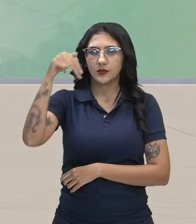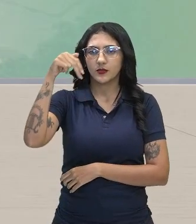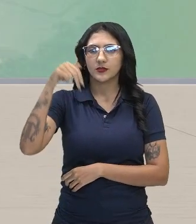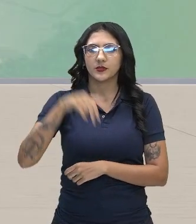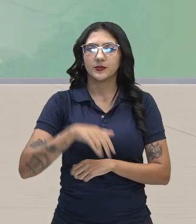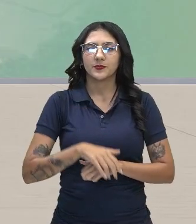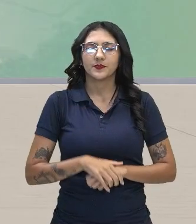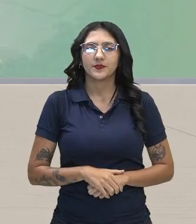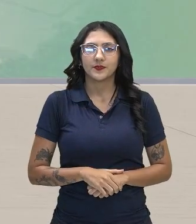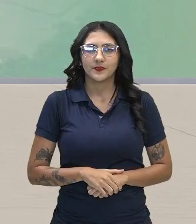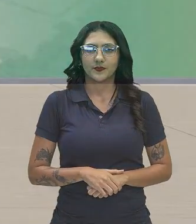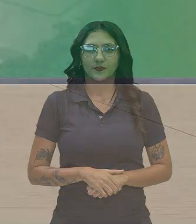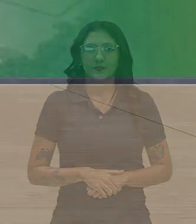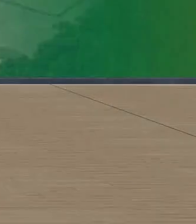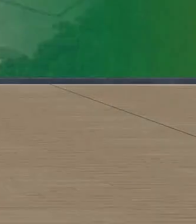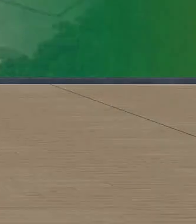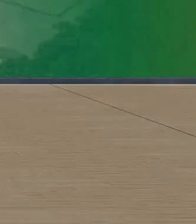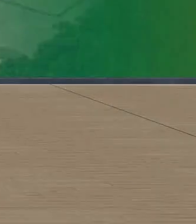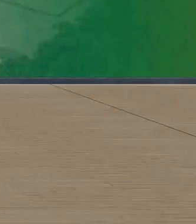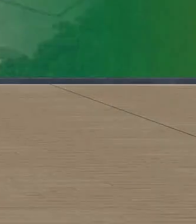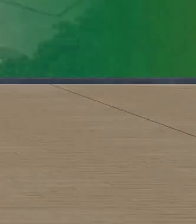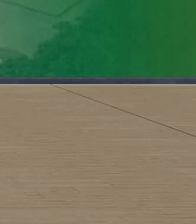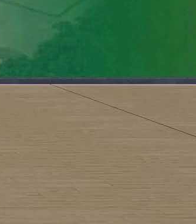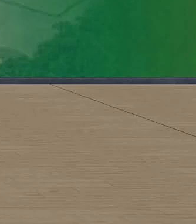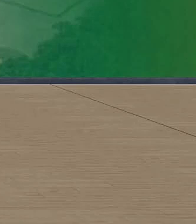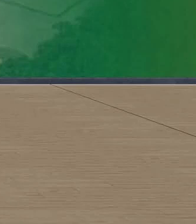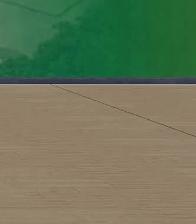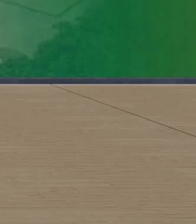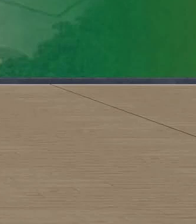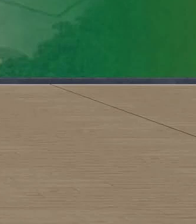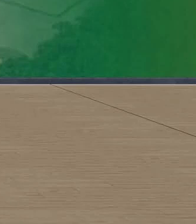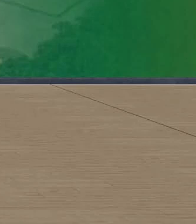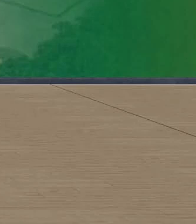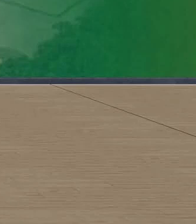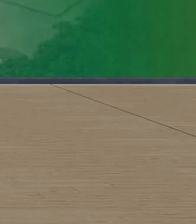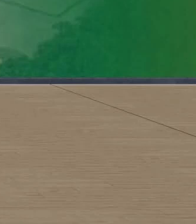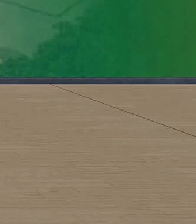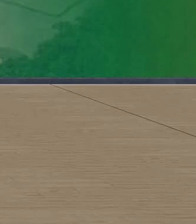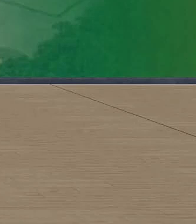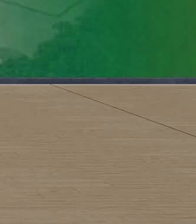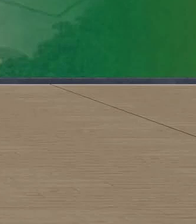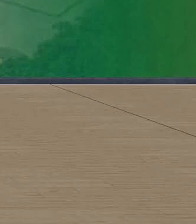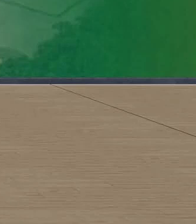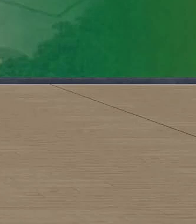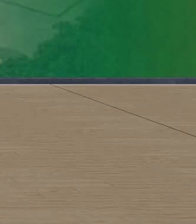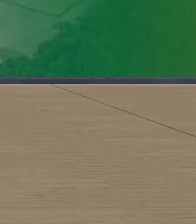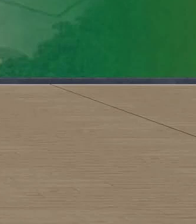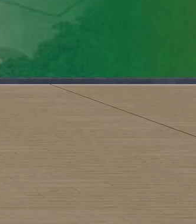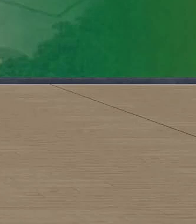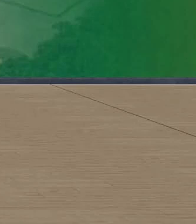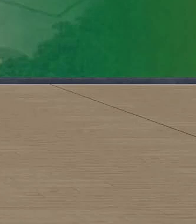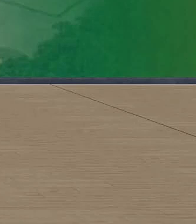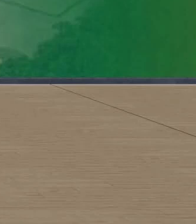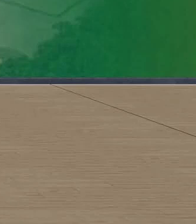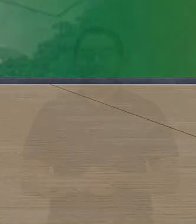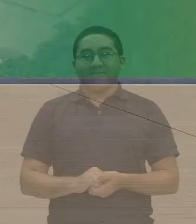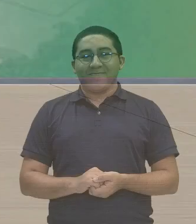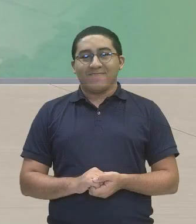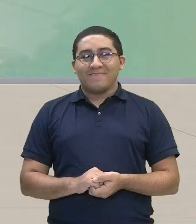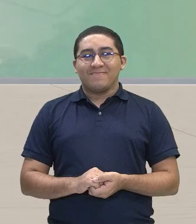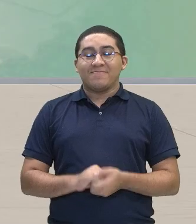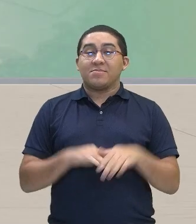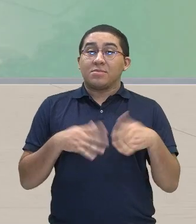além do CIVAM, também nós teremos o CIPAM, gente. O CIPAM já vai ser o sistema de proteção